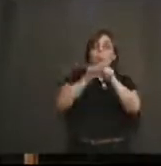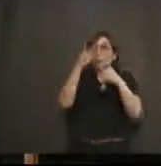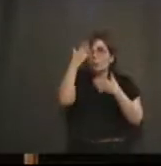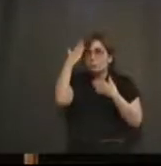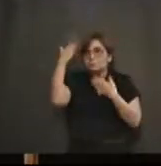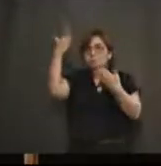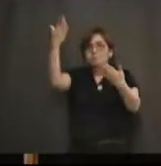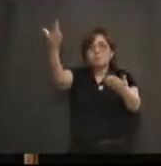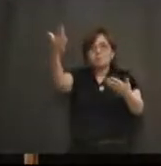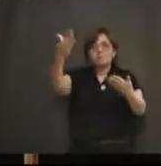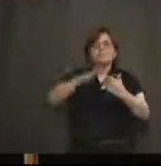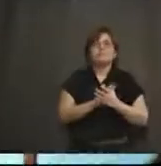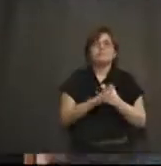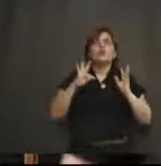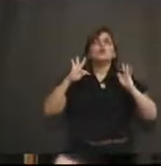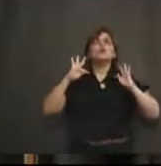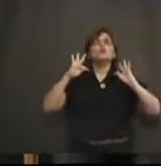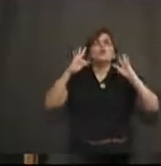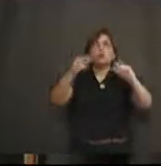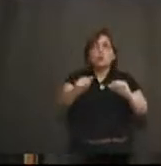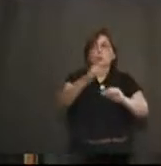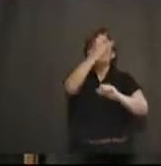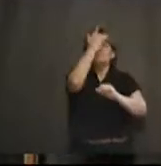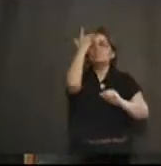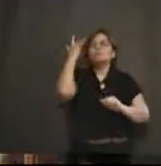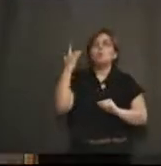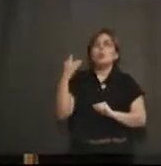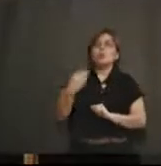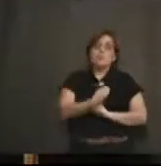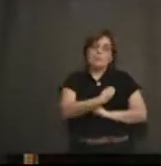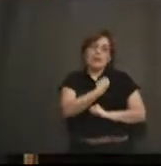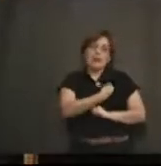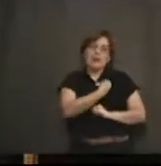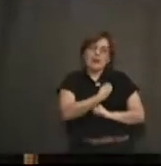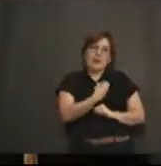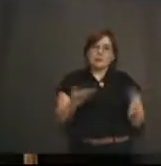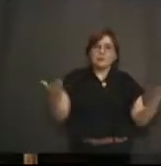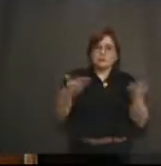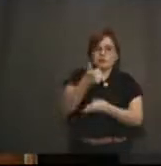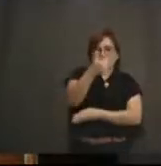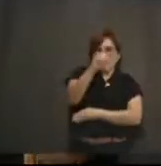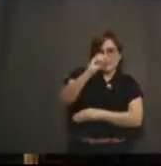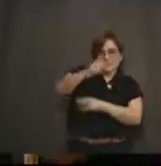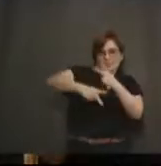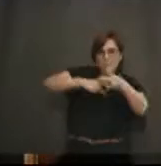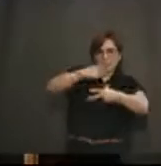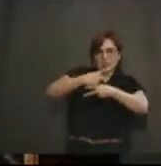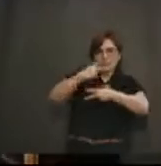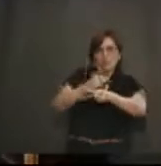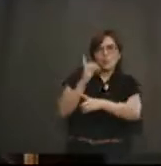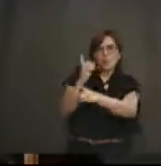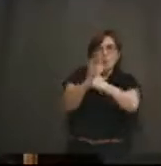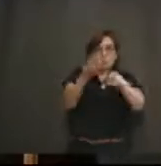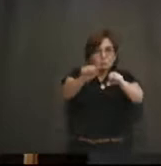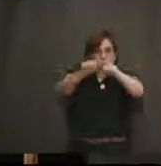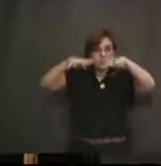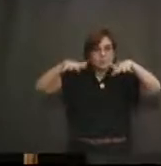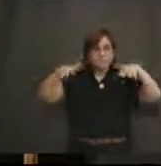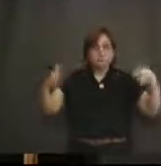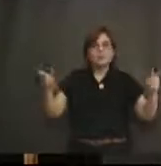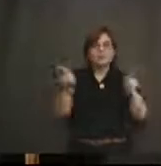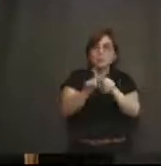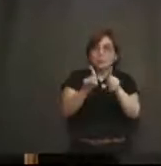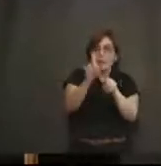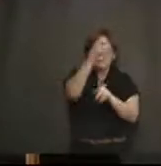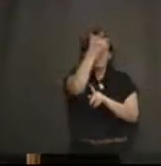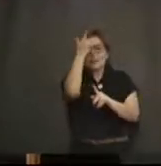cumprimentos a todas e todos os participantes da 10ª Bienal que se encontram presentes neste auditório e também aqueles que nos